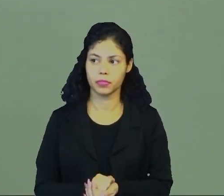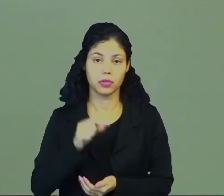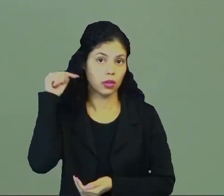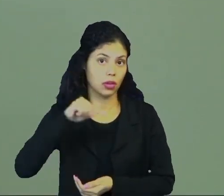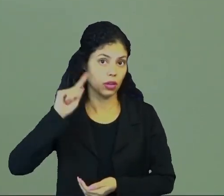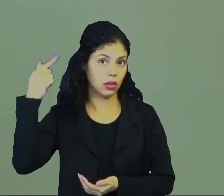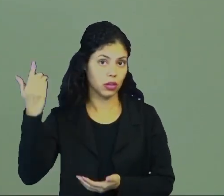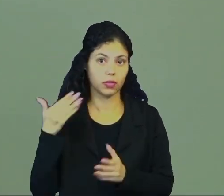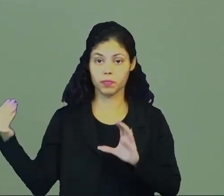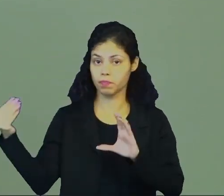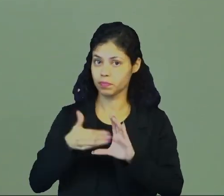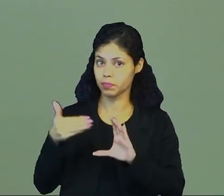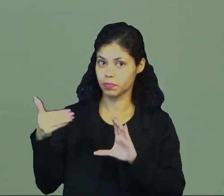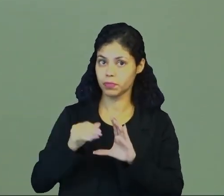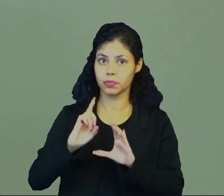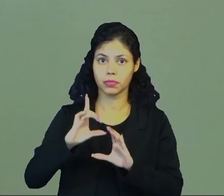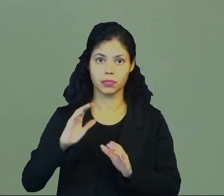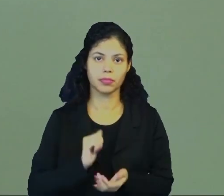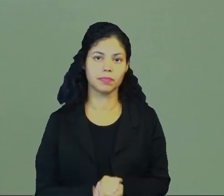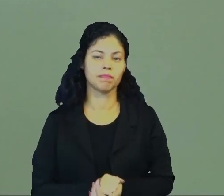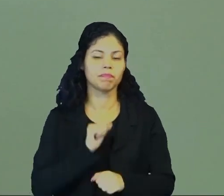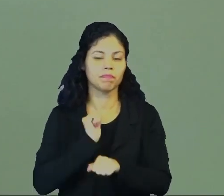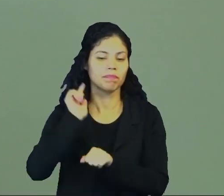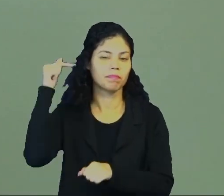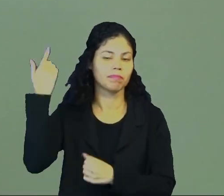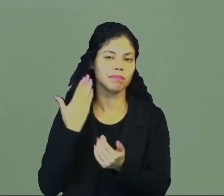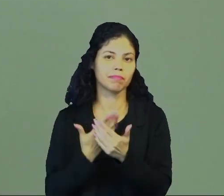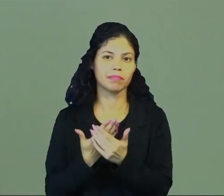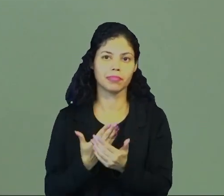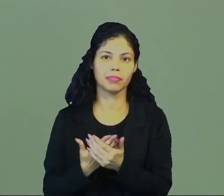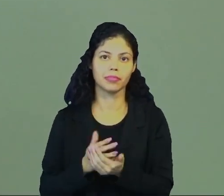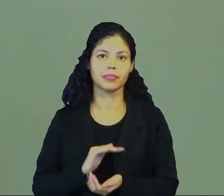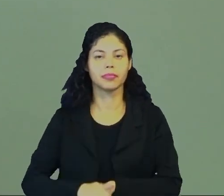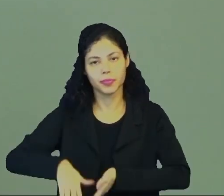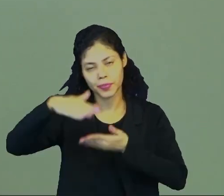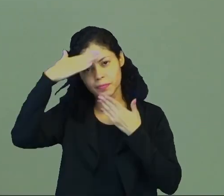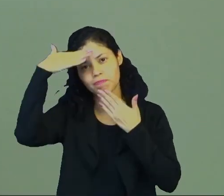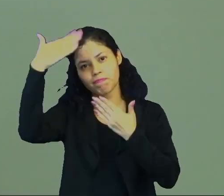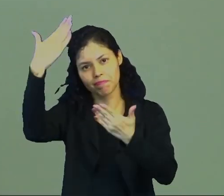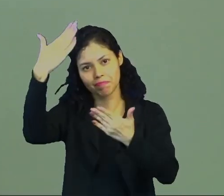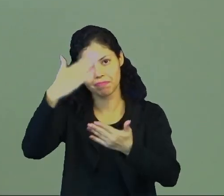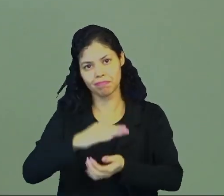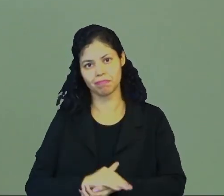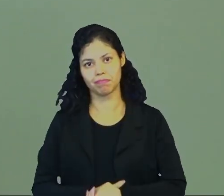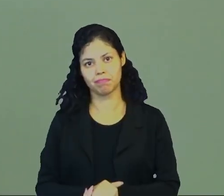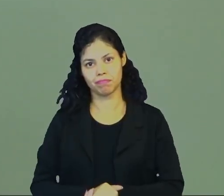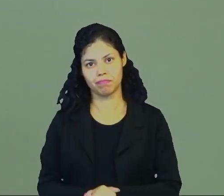Para acessar essa aula, acesse a plataforma Eduque e eu aguardo vocês na próxima aula. Muito obrigado!